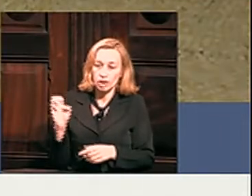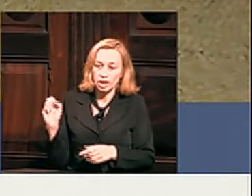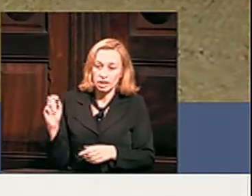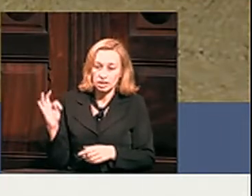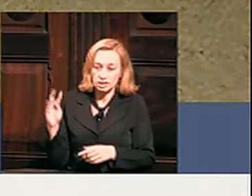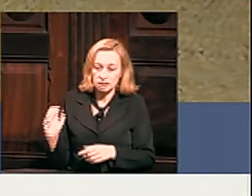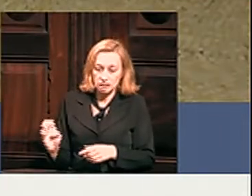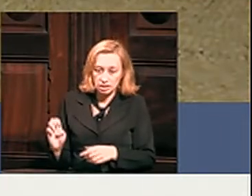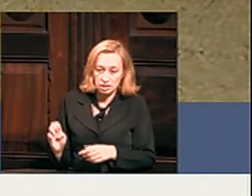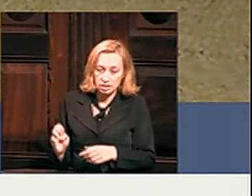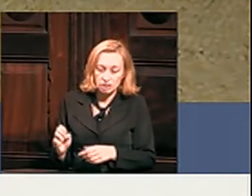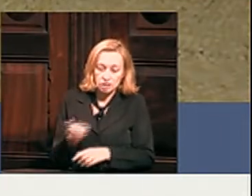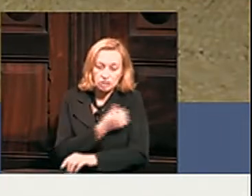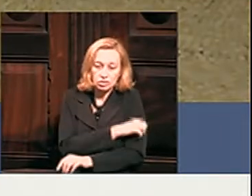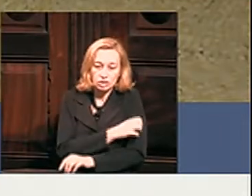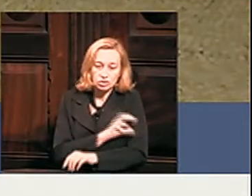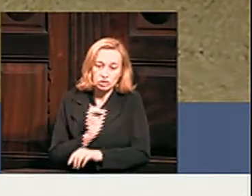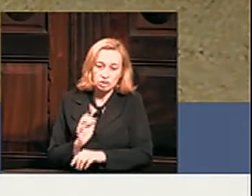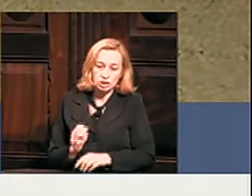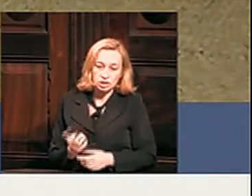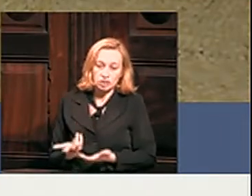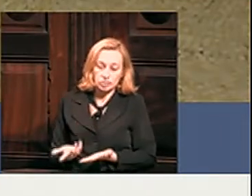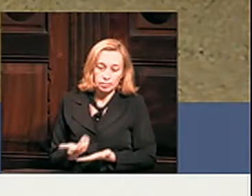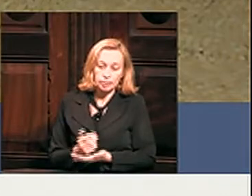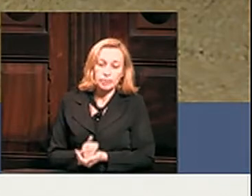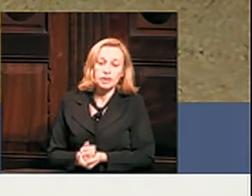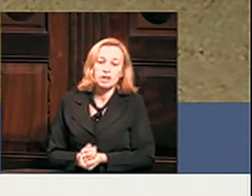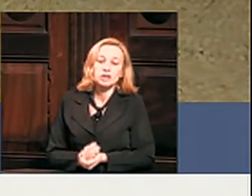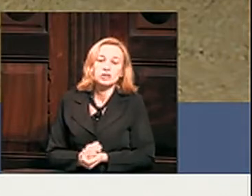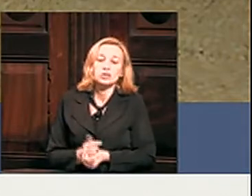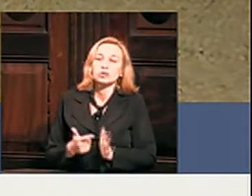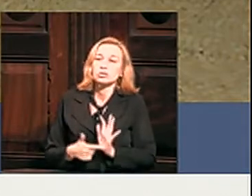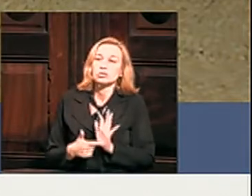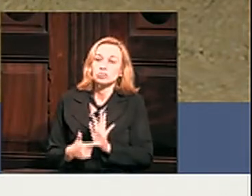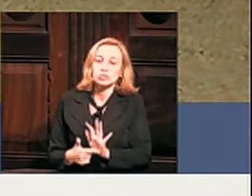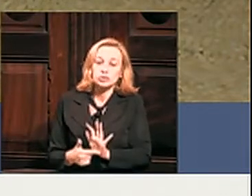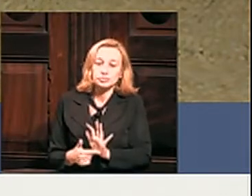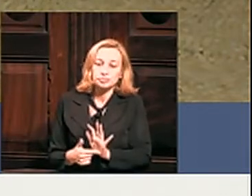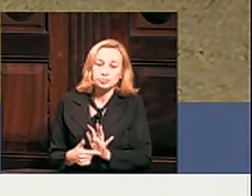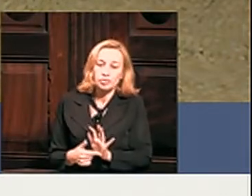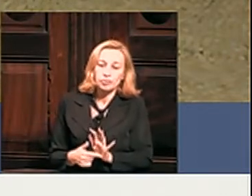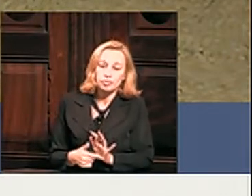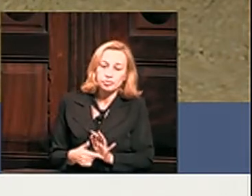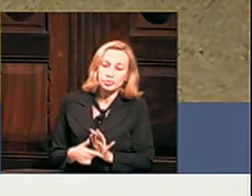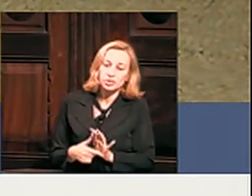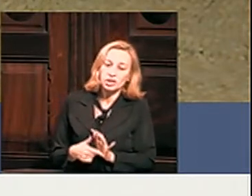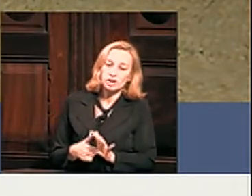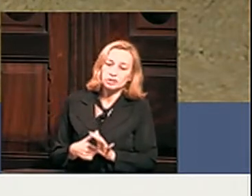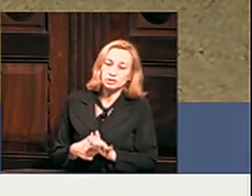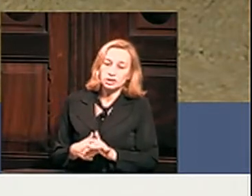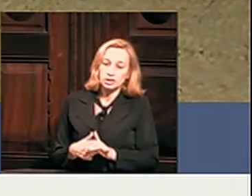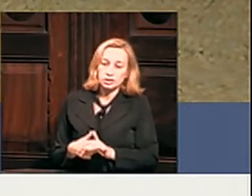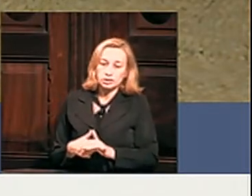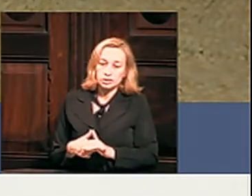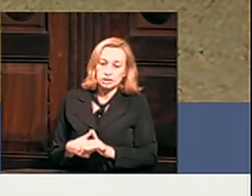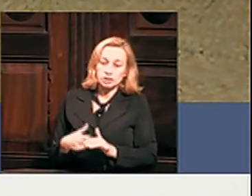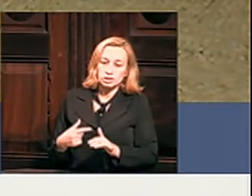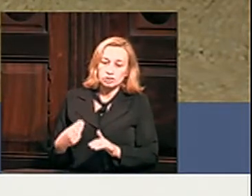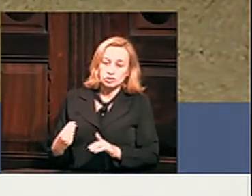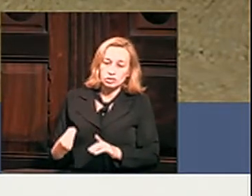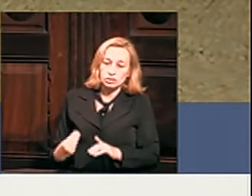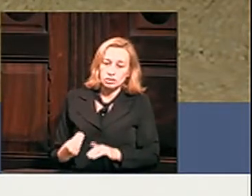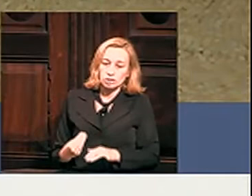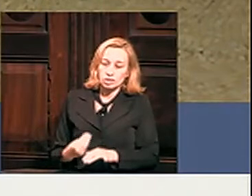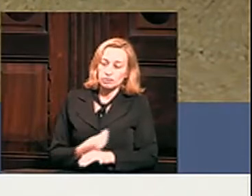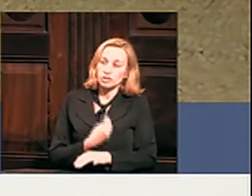super populosa, que contribui sobremodo para a arrecadação do município e do estado, a presença efetiva de uma universidade.